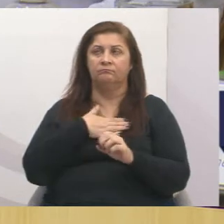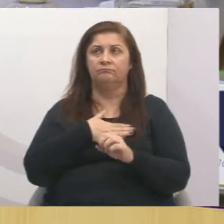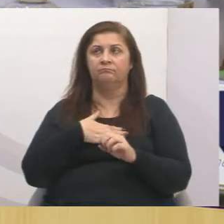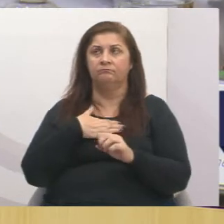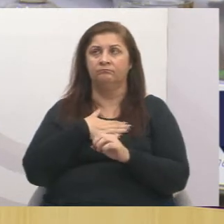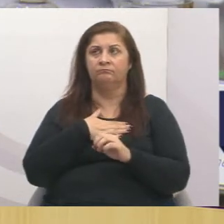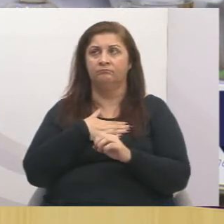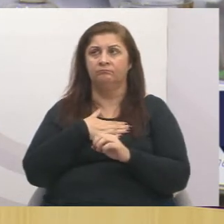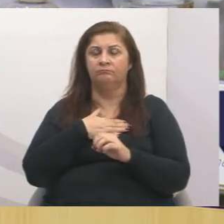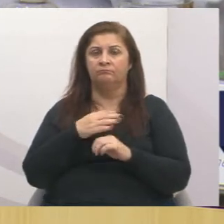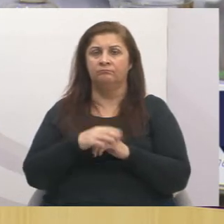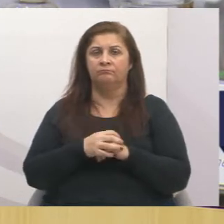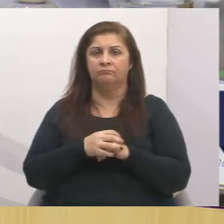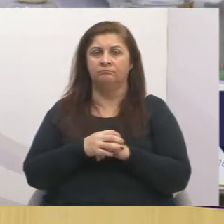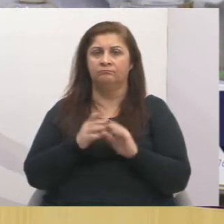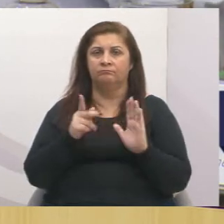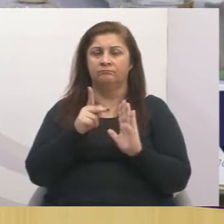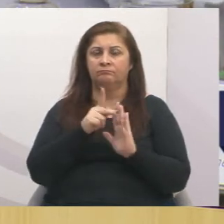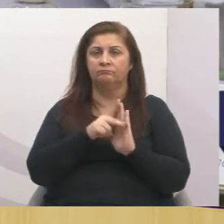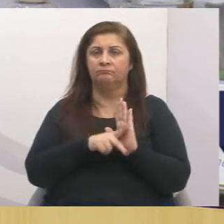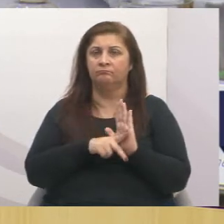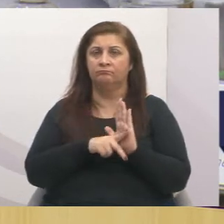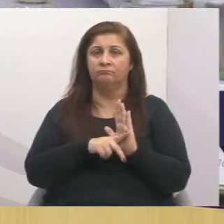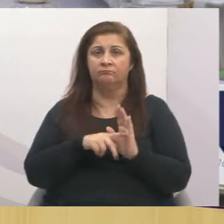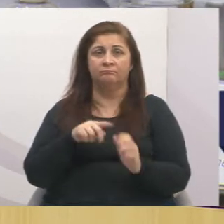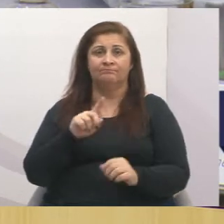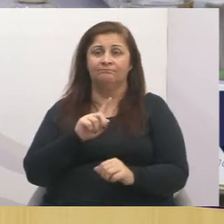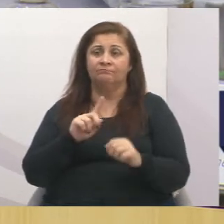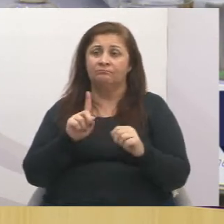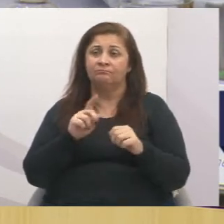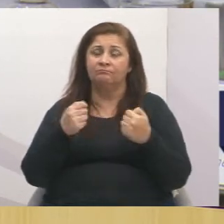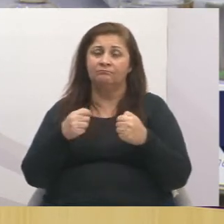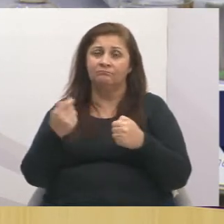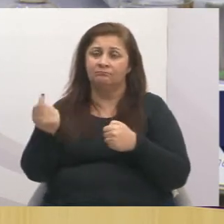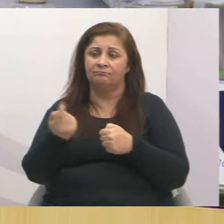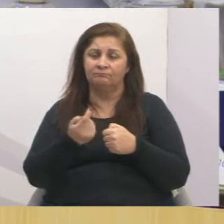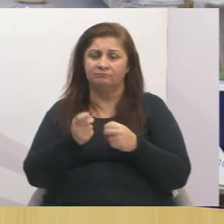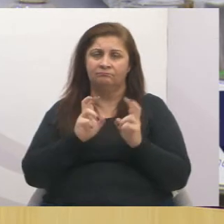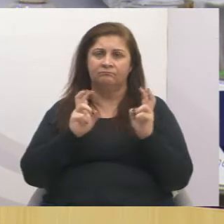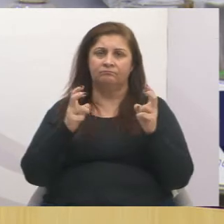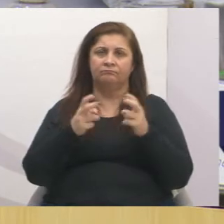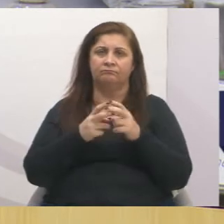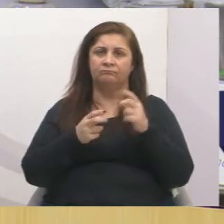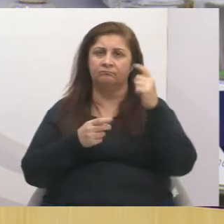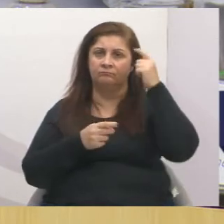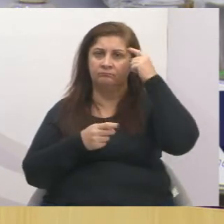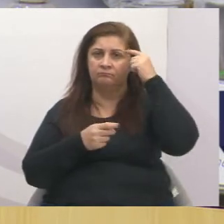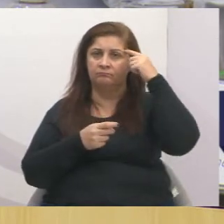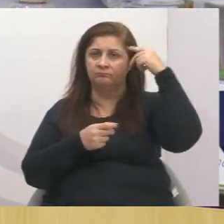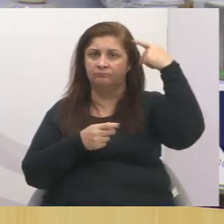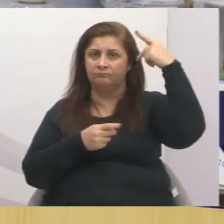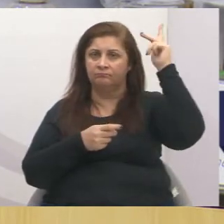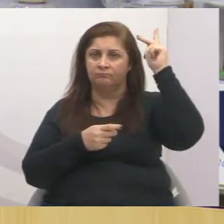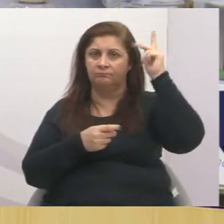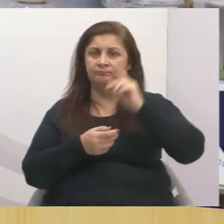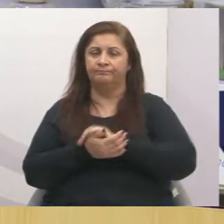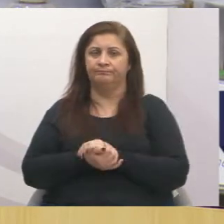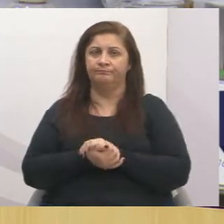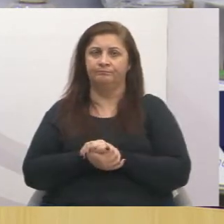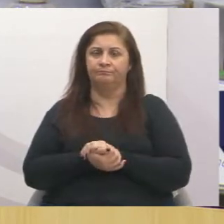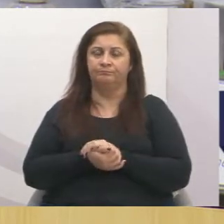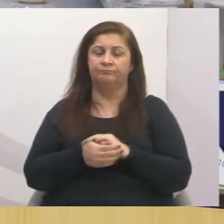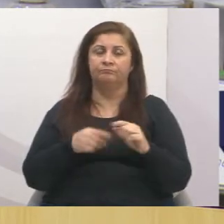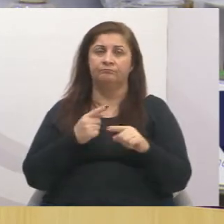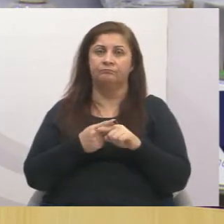que este projeto nem viesse para essa casa, esse é o meu pensamento. Porque quando